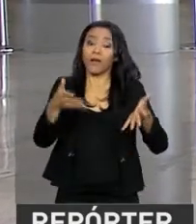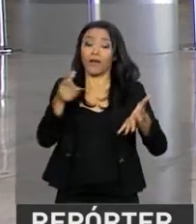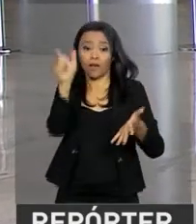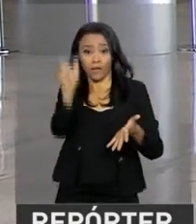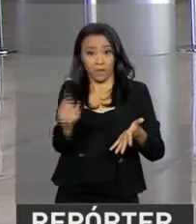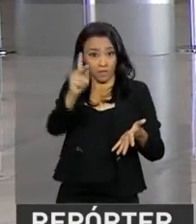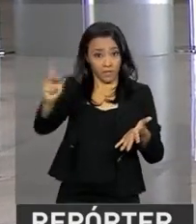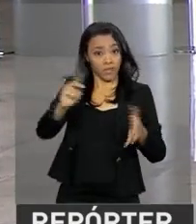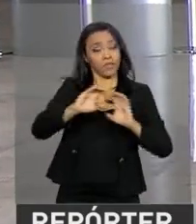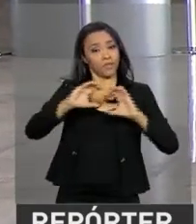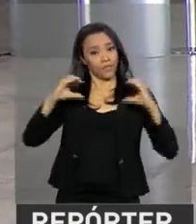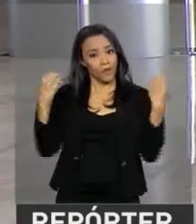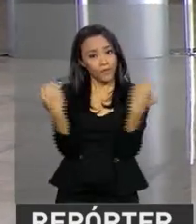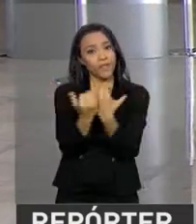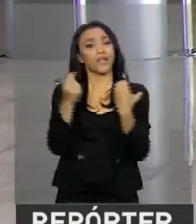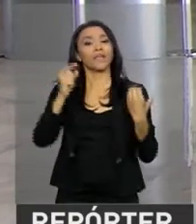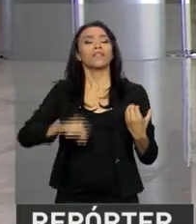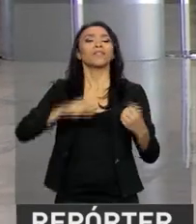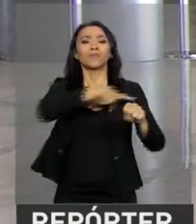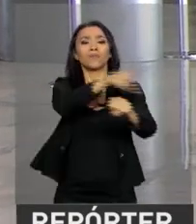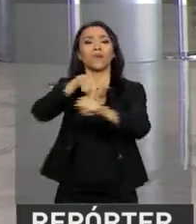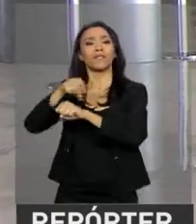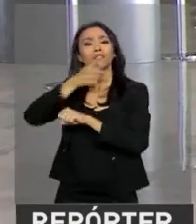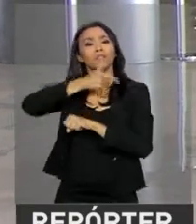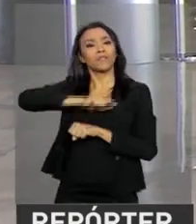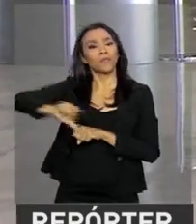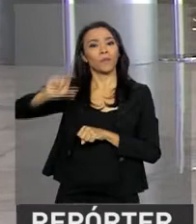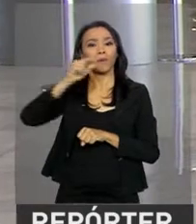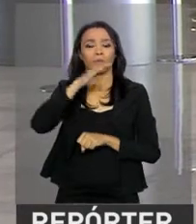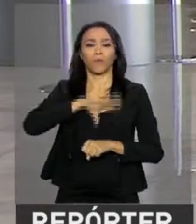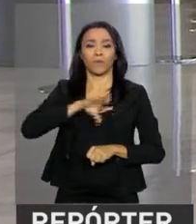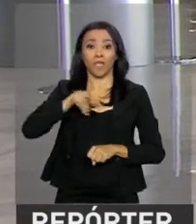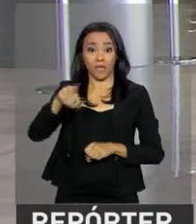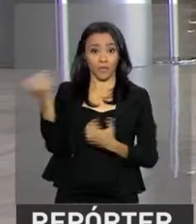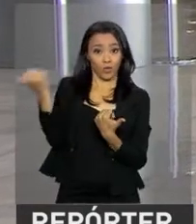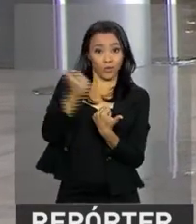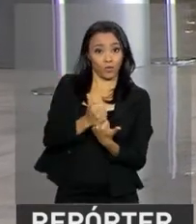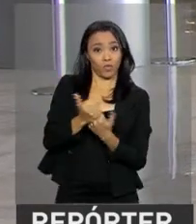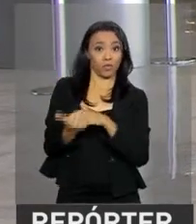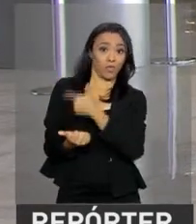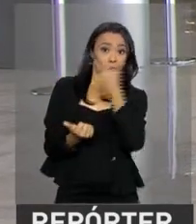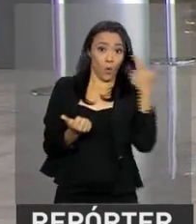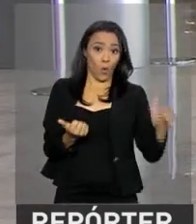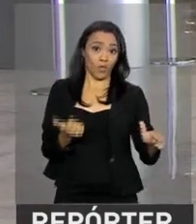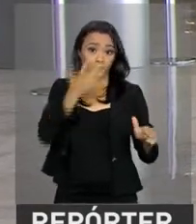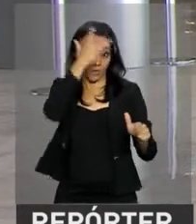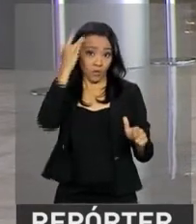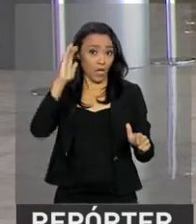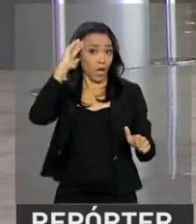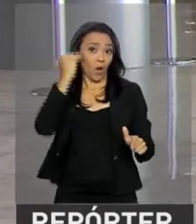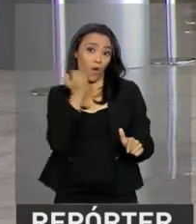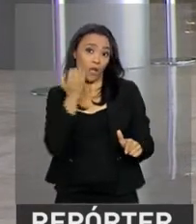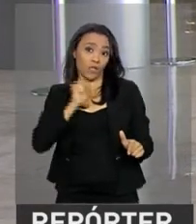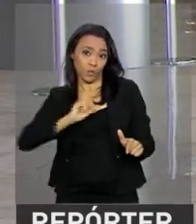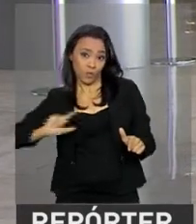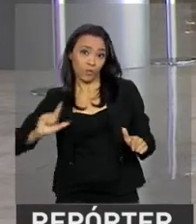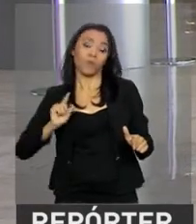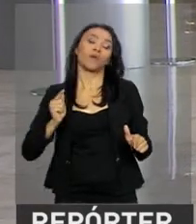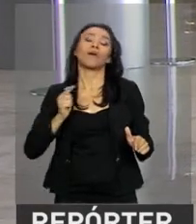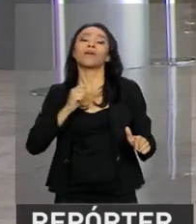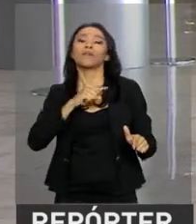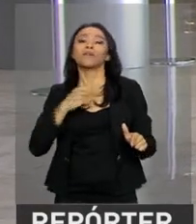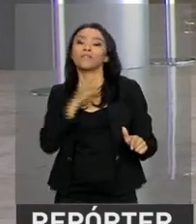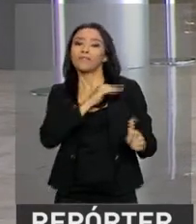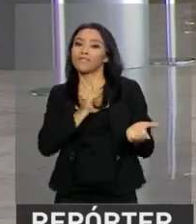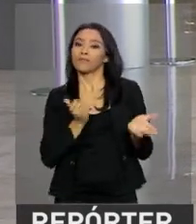Comunidade de Países de Língua Portuguesa, ele que vai substituir então o sul-coreano Ban Ki-moon à frente da ONU a partir de janeiro